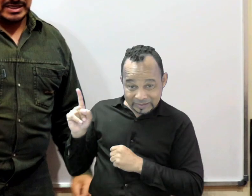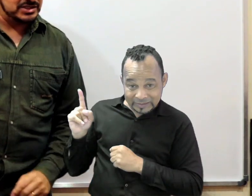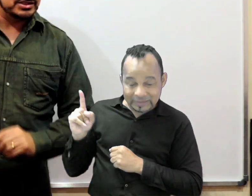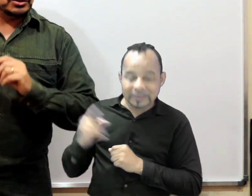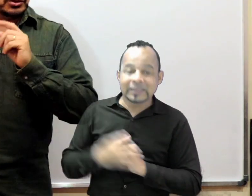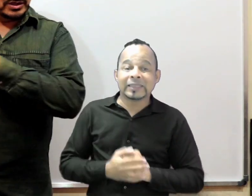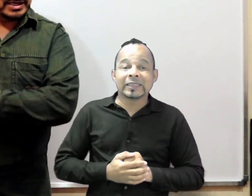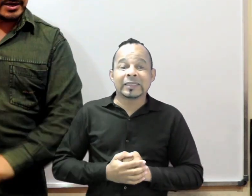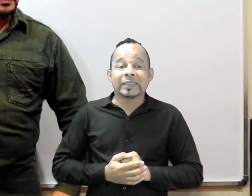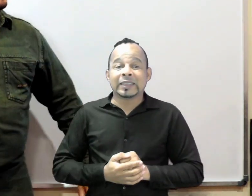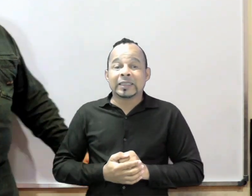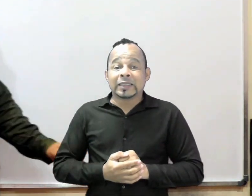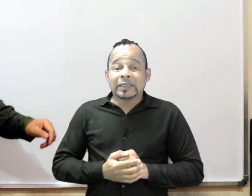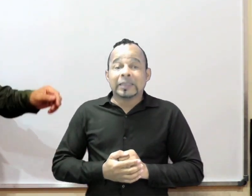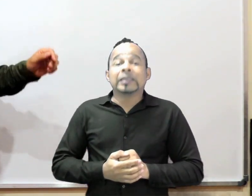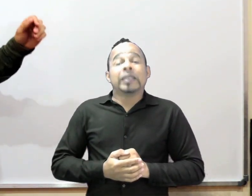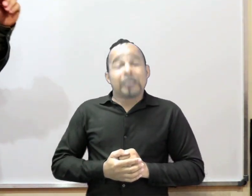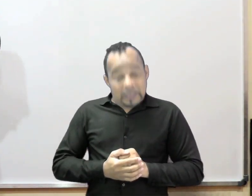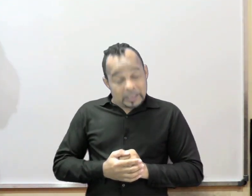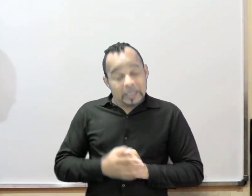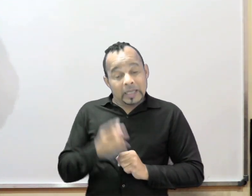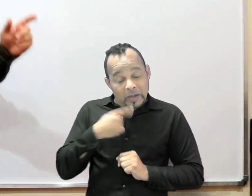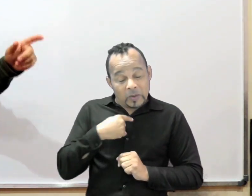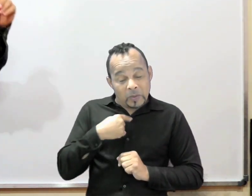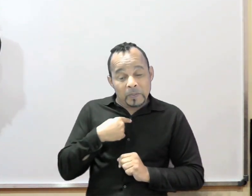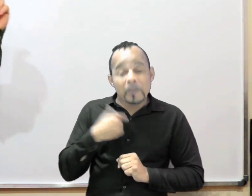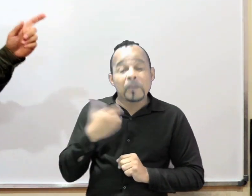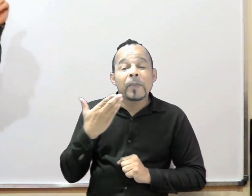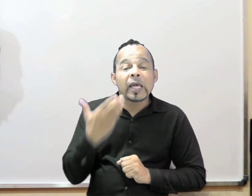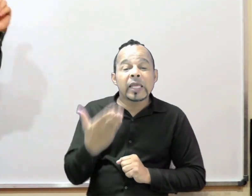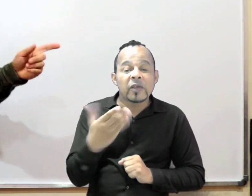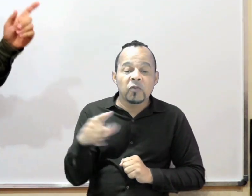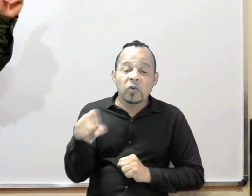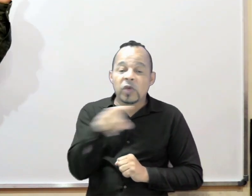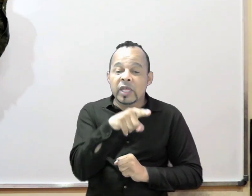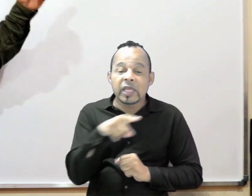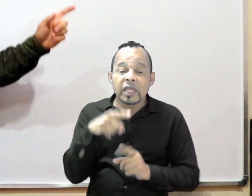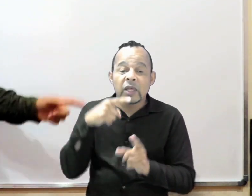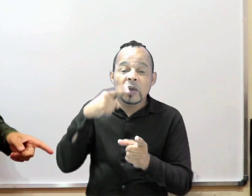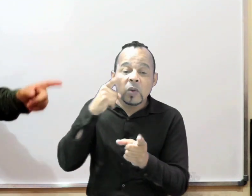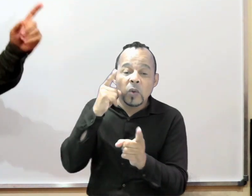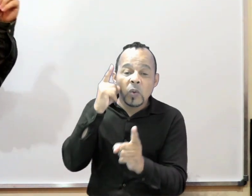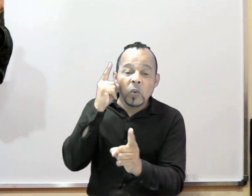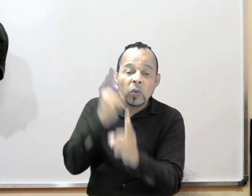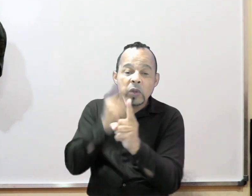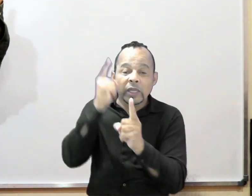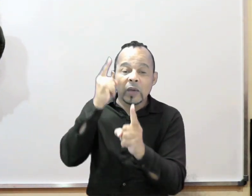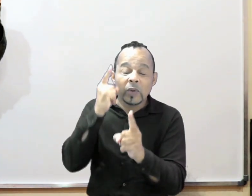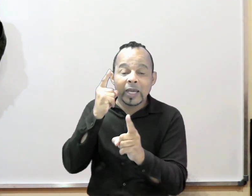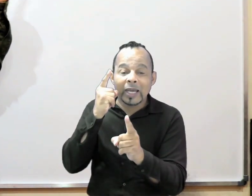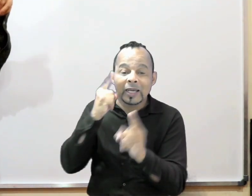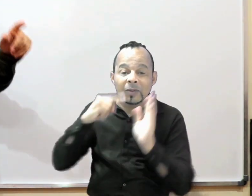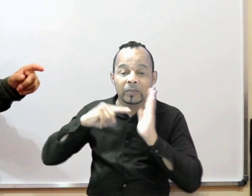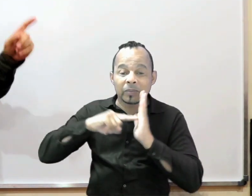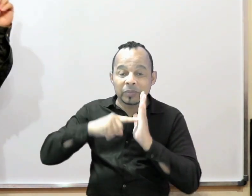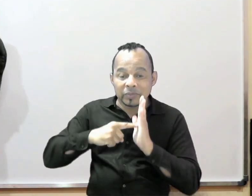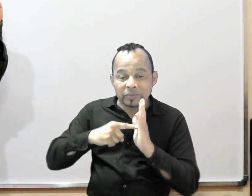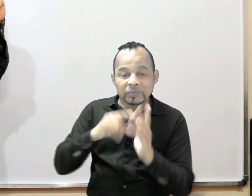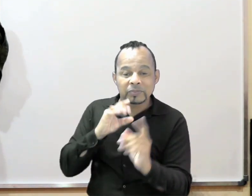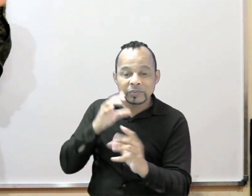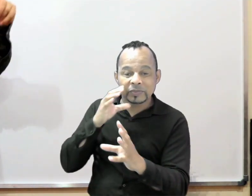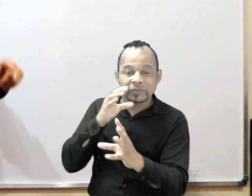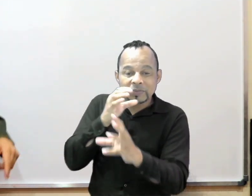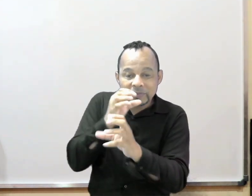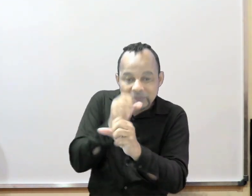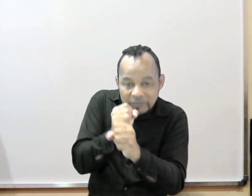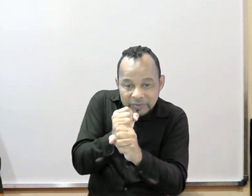menos 320, e pedia para você encontrar o produto escalar e o